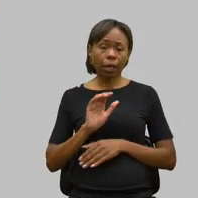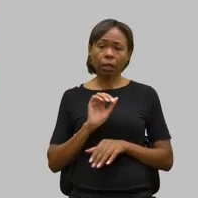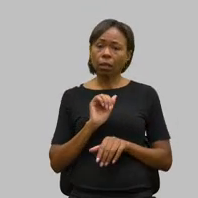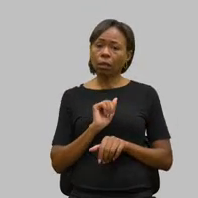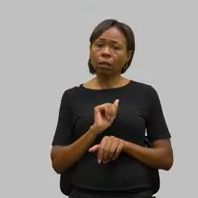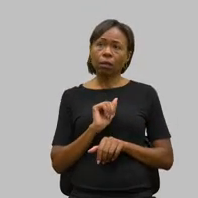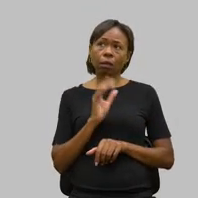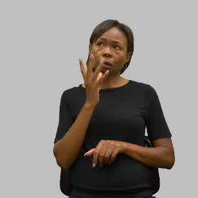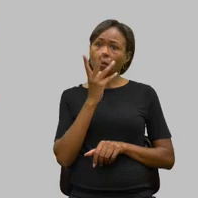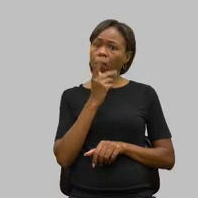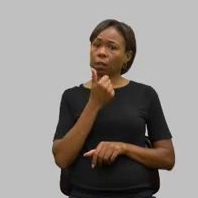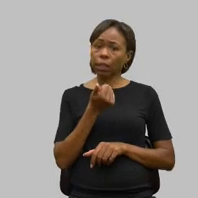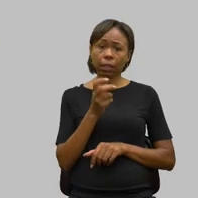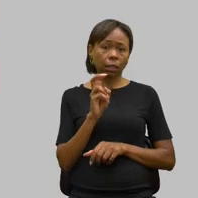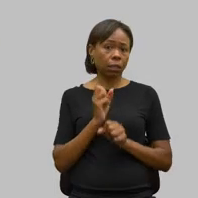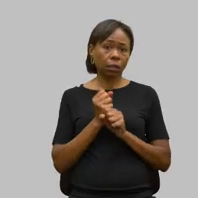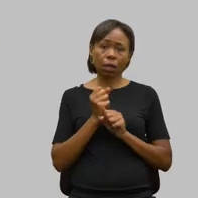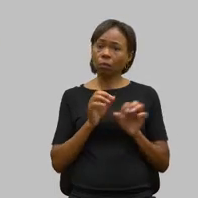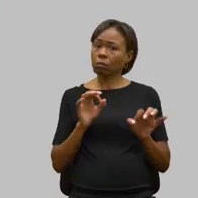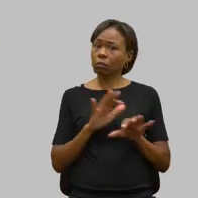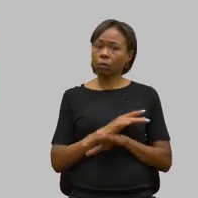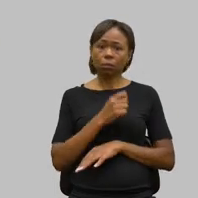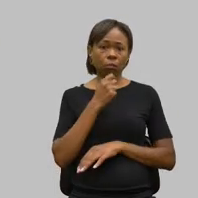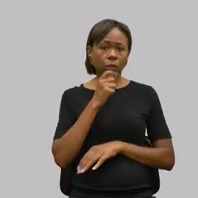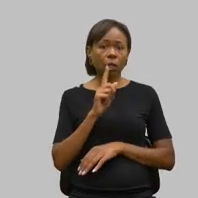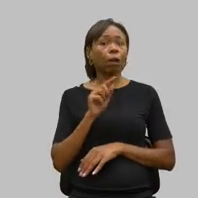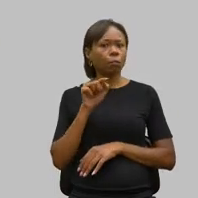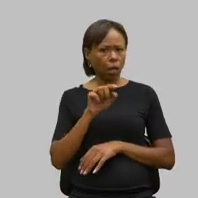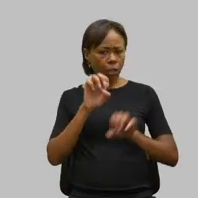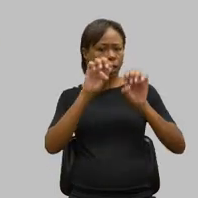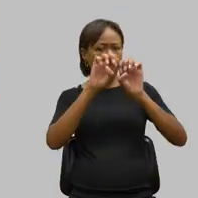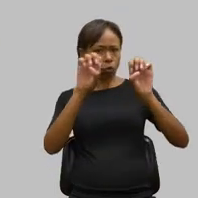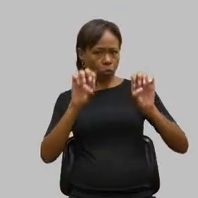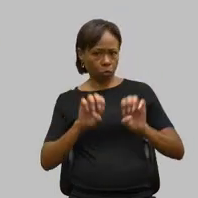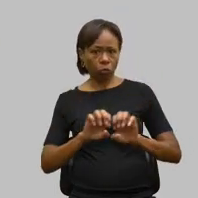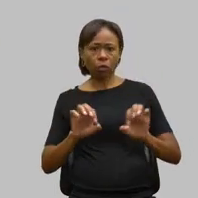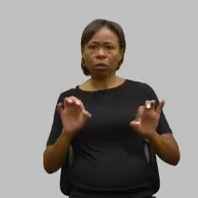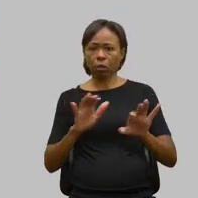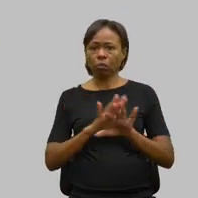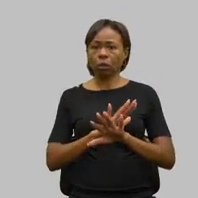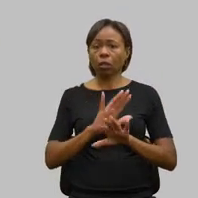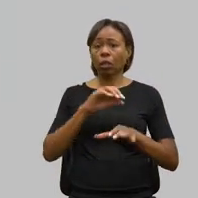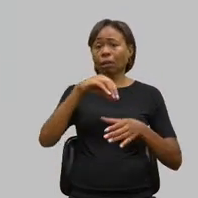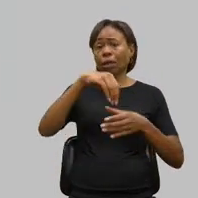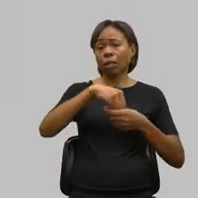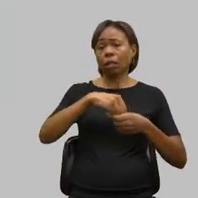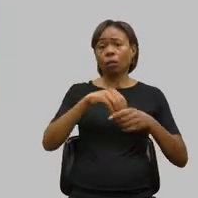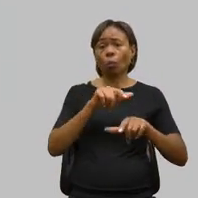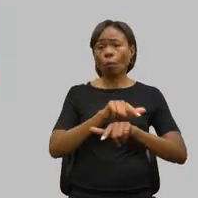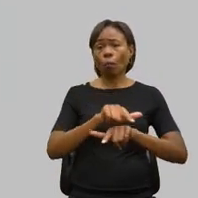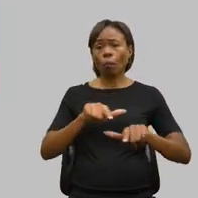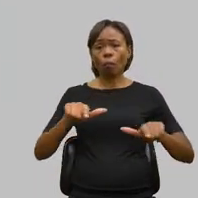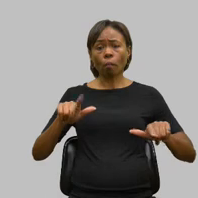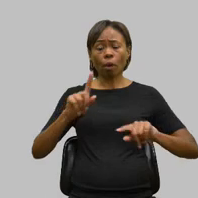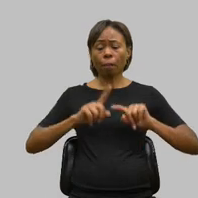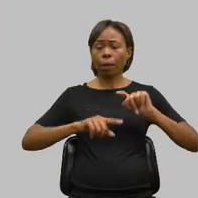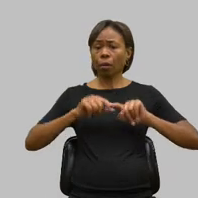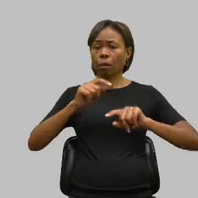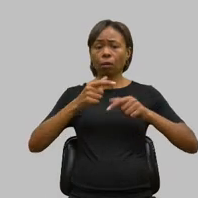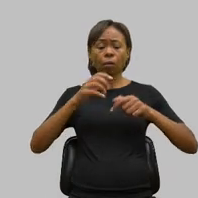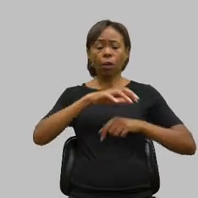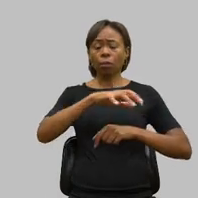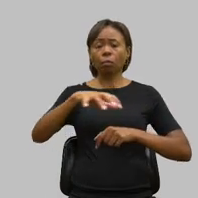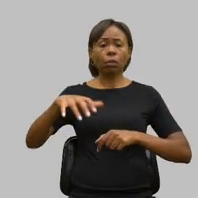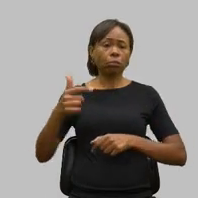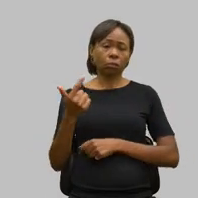acabou. A parte estrutural dele está pronta, um grande hospital, só que o hospital está vazio, ele não tem equipamentos. Então, gostaria de deixar essa